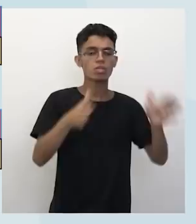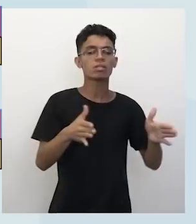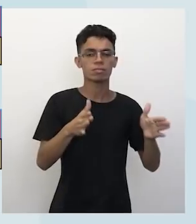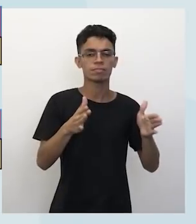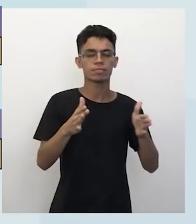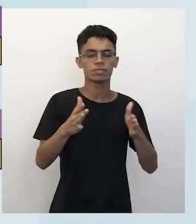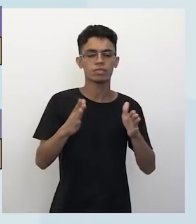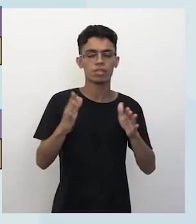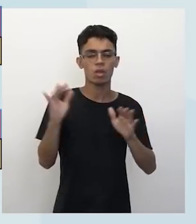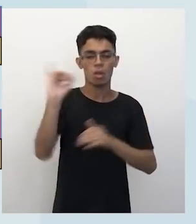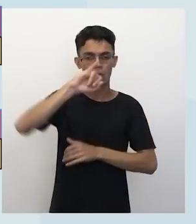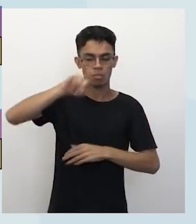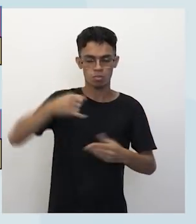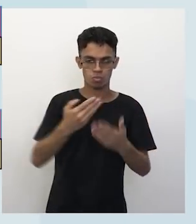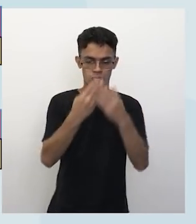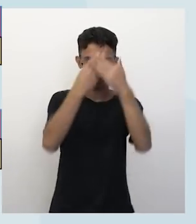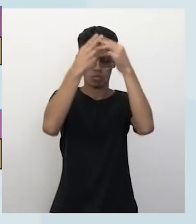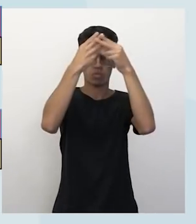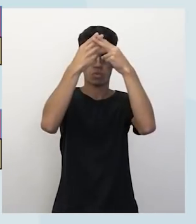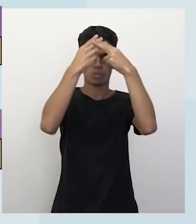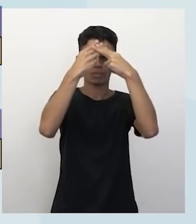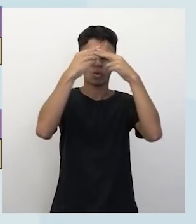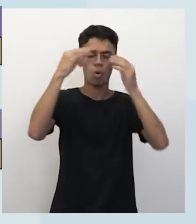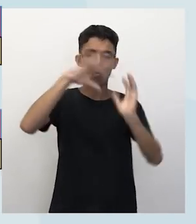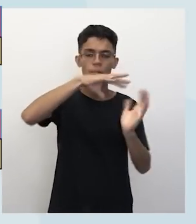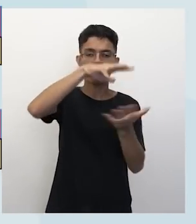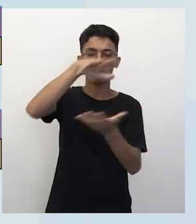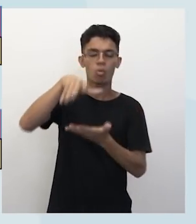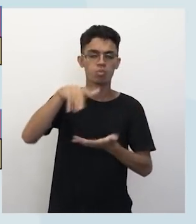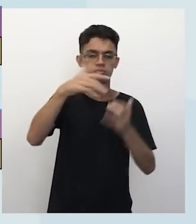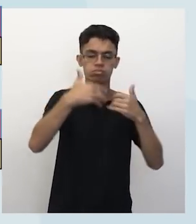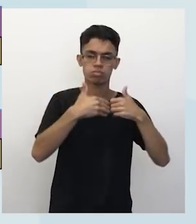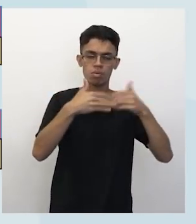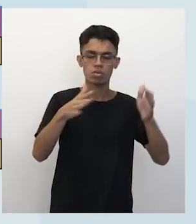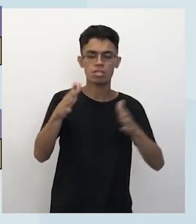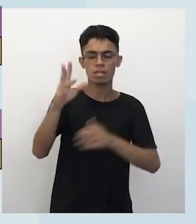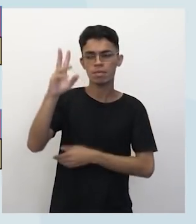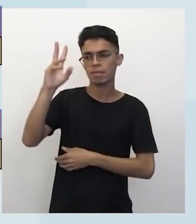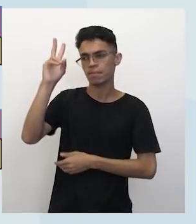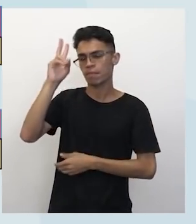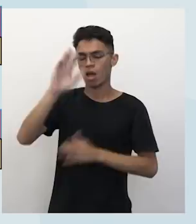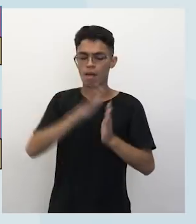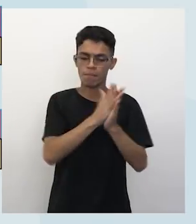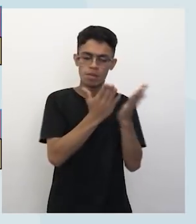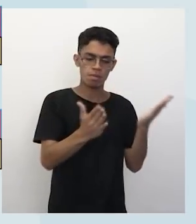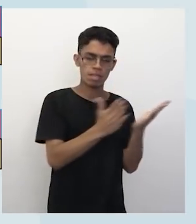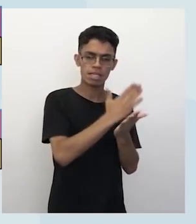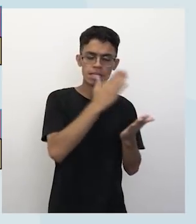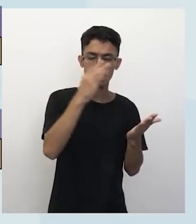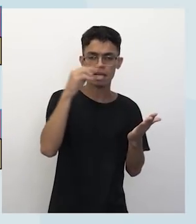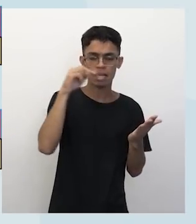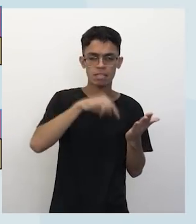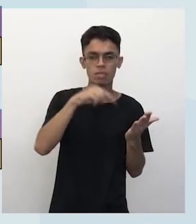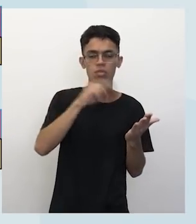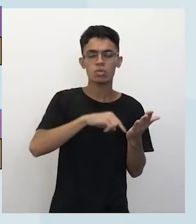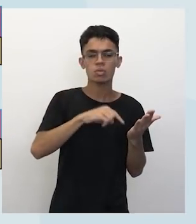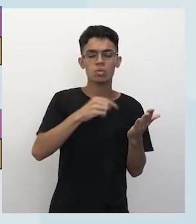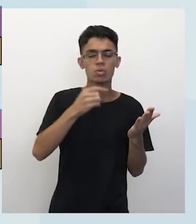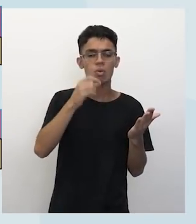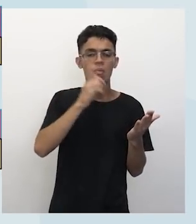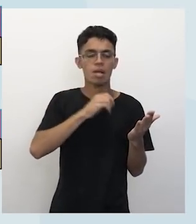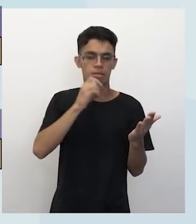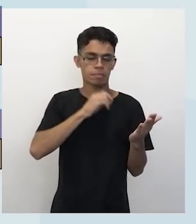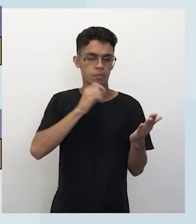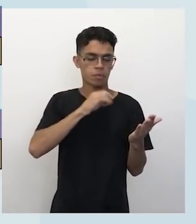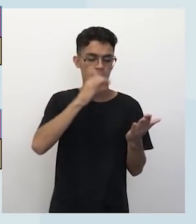E isso quer dizer o quê? Sabe aquelas as histórias da Bíblia, do Antigo Testamento, que fala da criação do